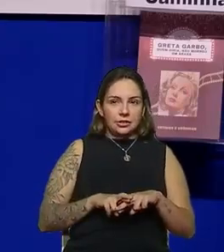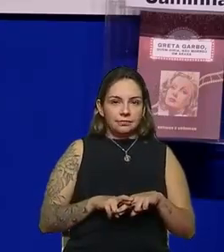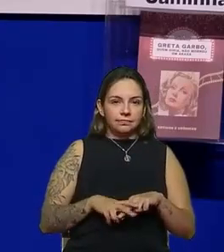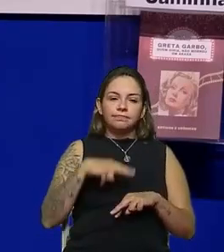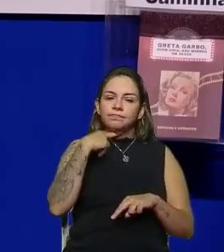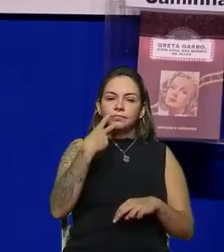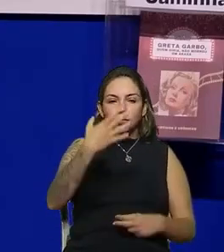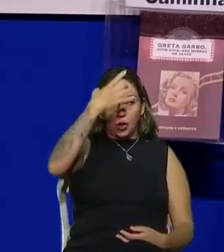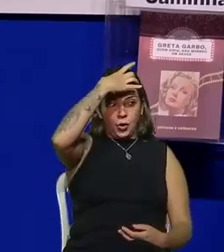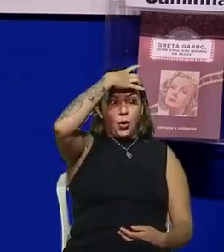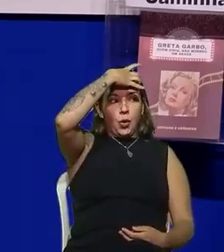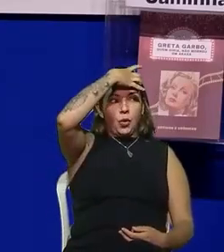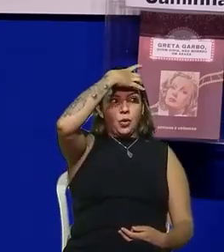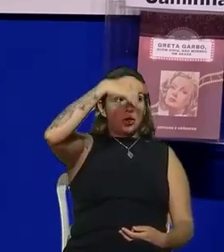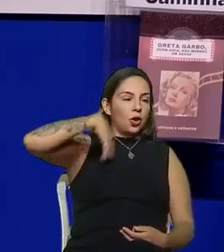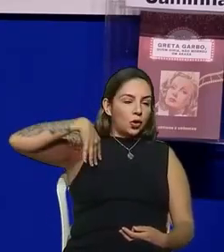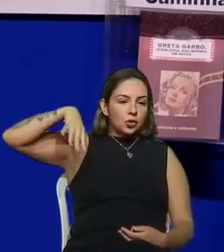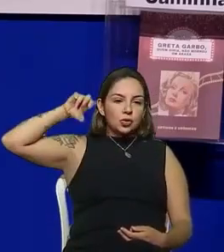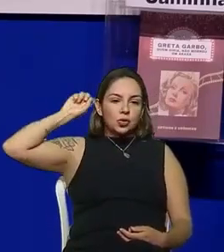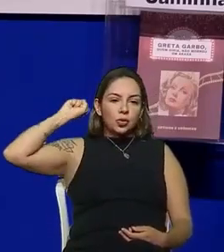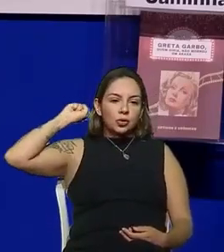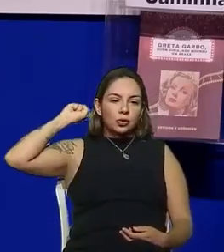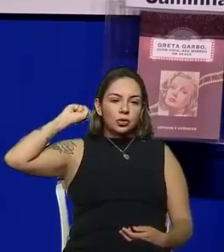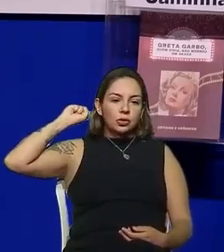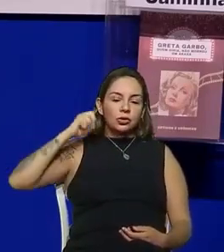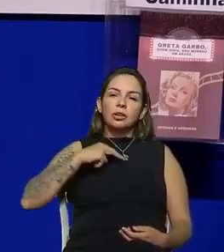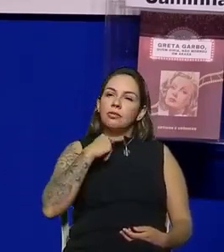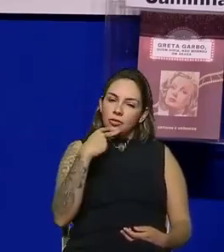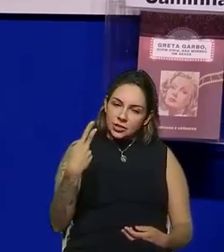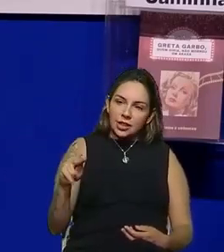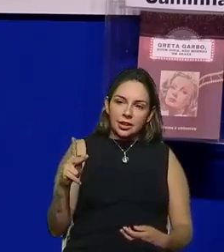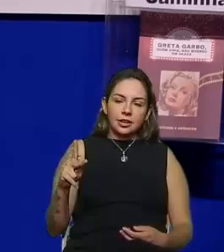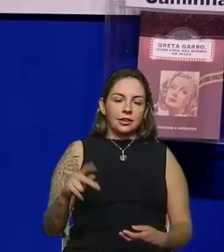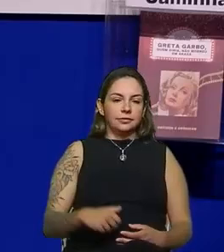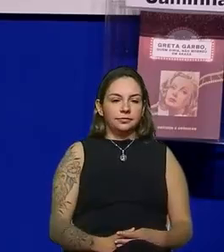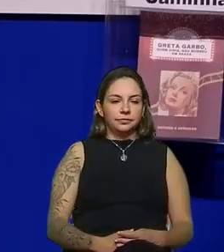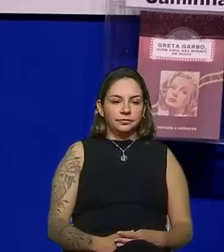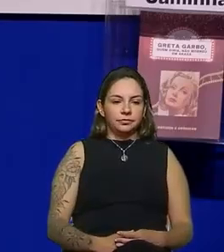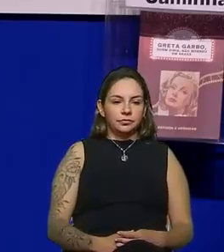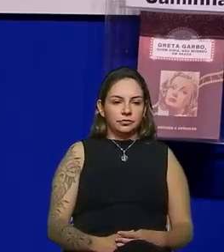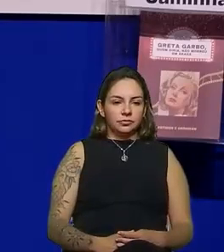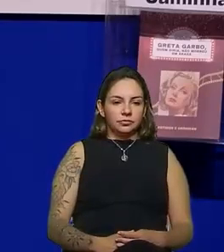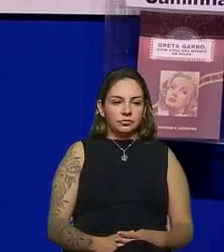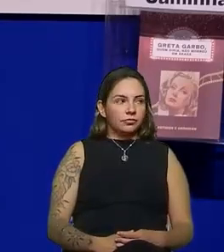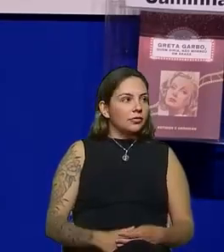voz da consciência que eu escuto dentro de mim é a voz dele. Então, obviamente, lendo os poemas, o